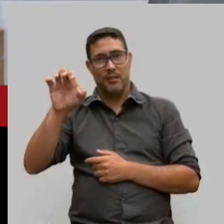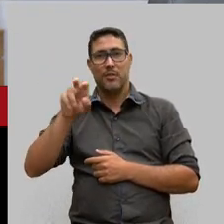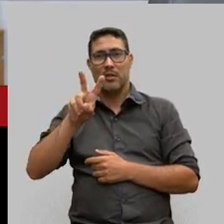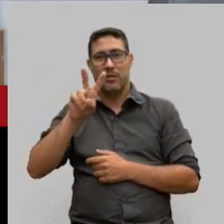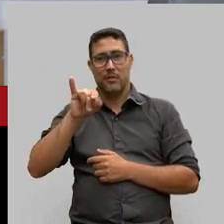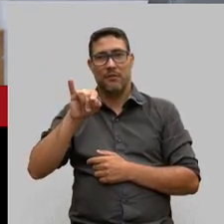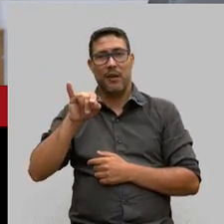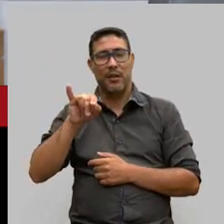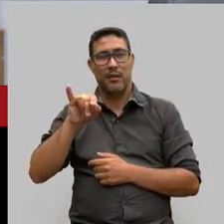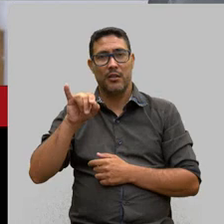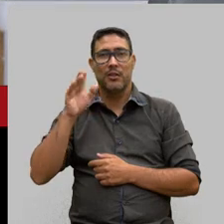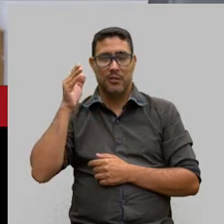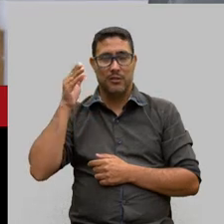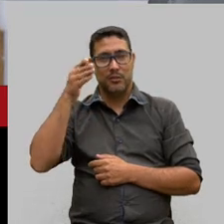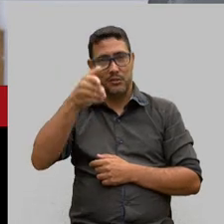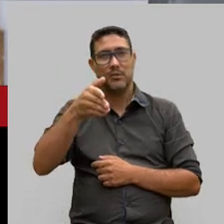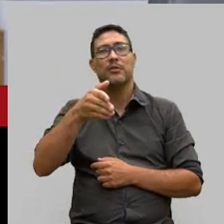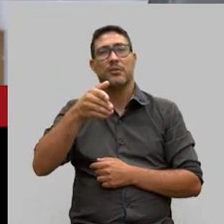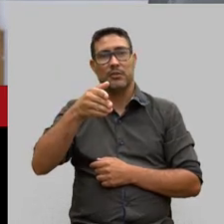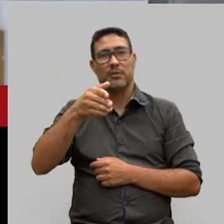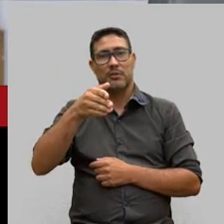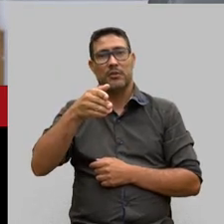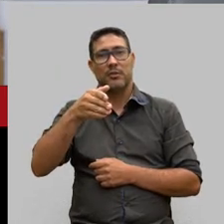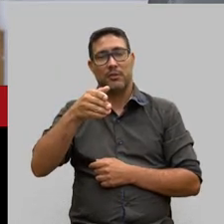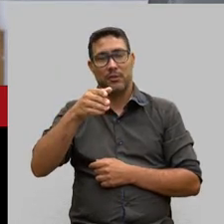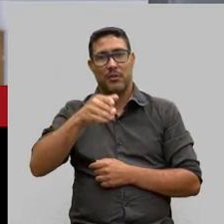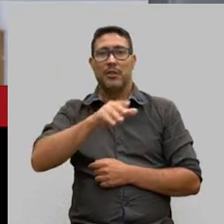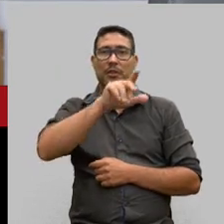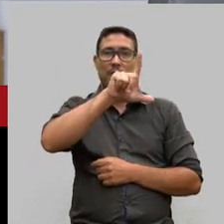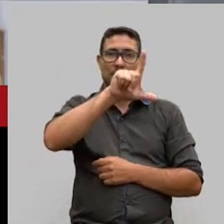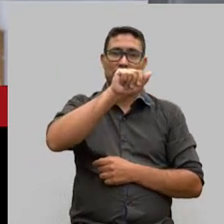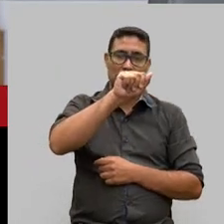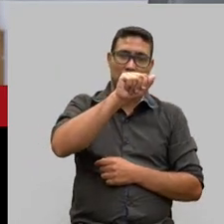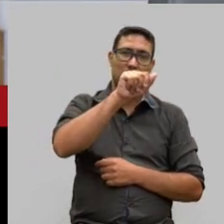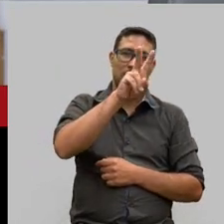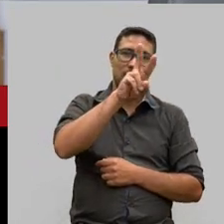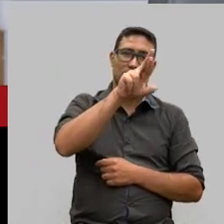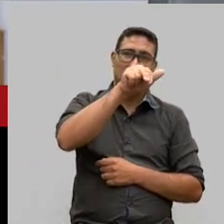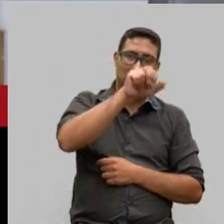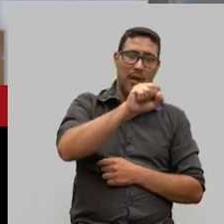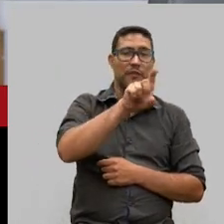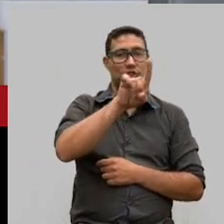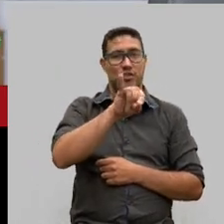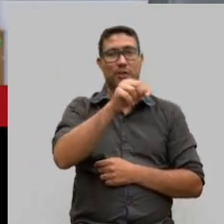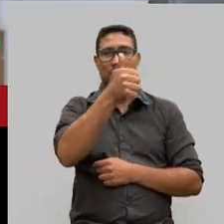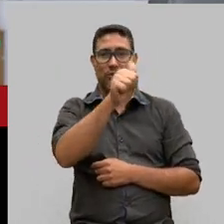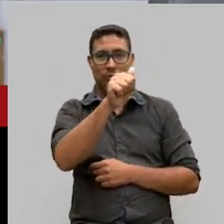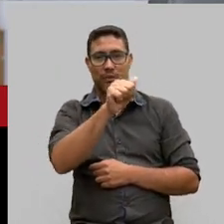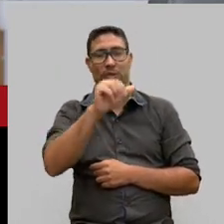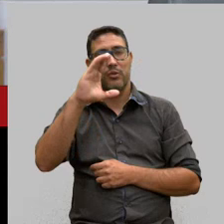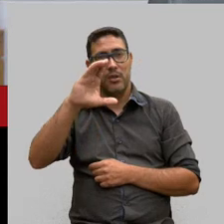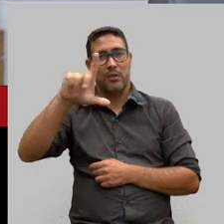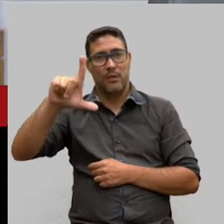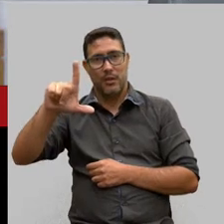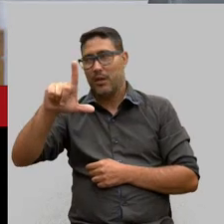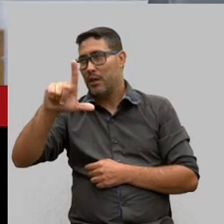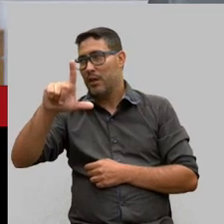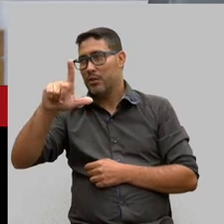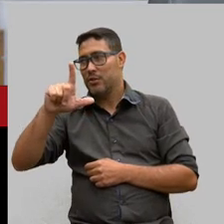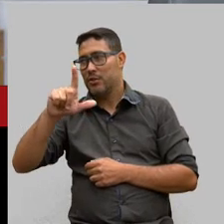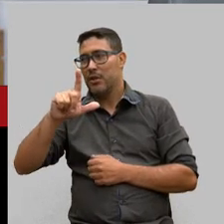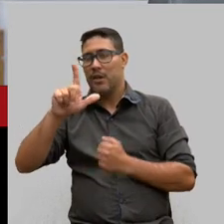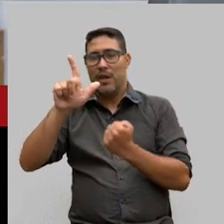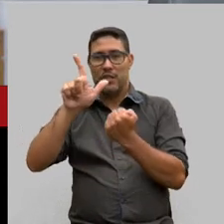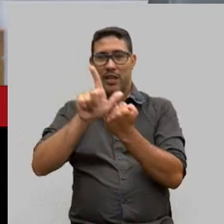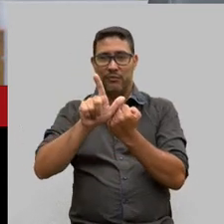é a gente também vai tá lá vai tá em Lavras em Lavras do dia 11 Conselheiro Lafaete no dia